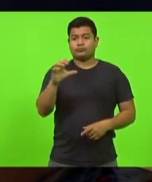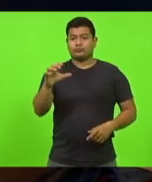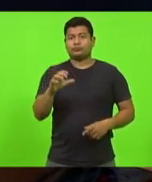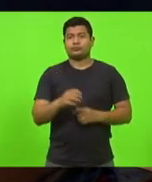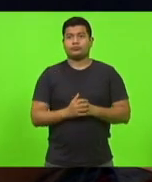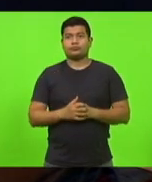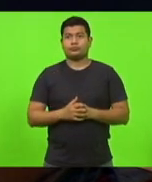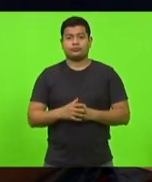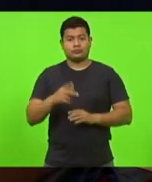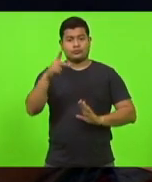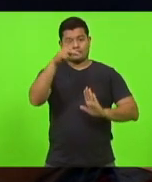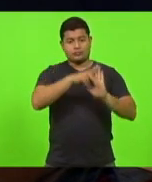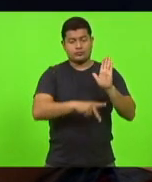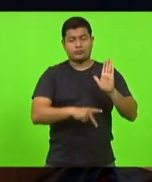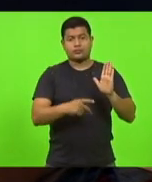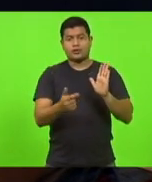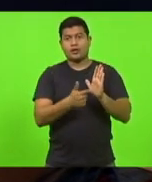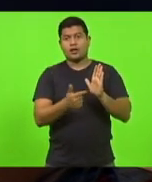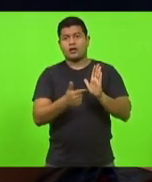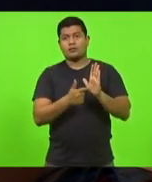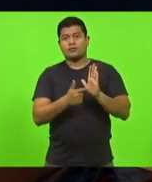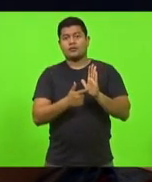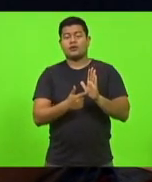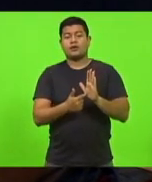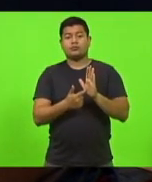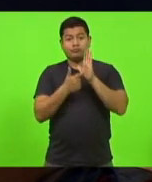Esse projeto traz isso.